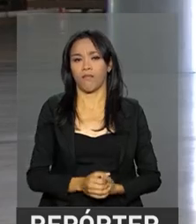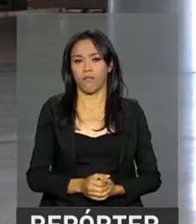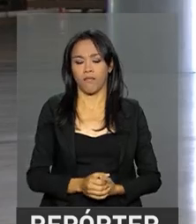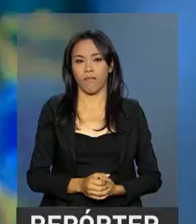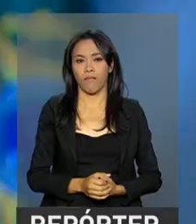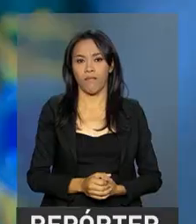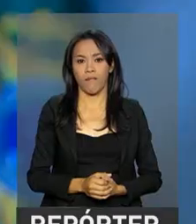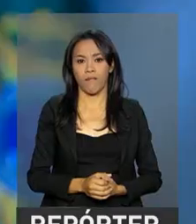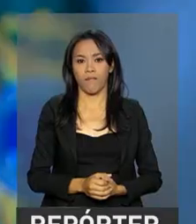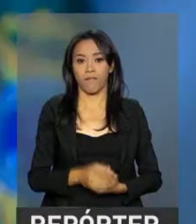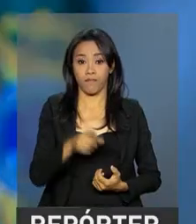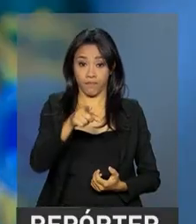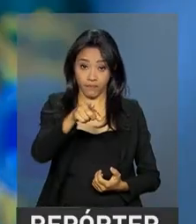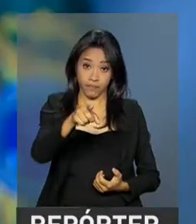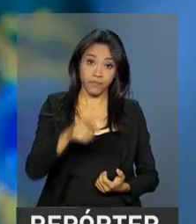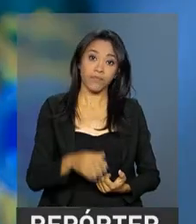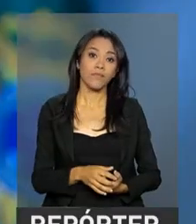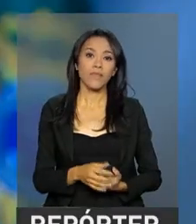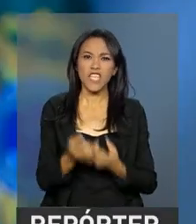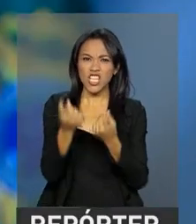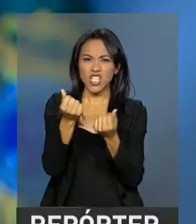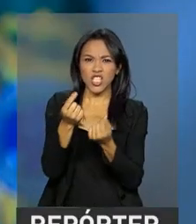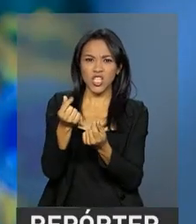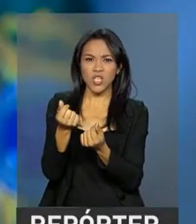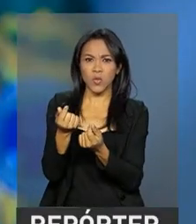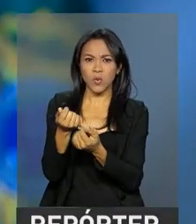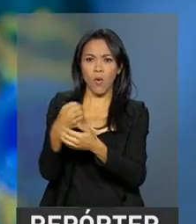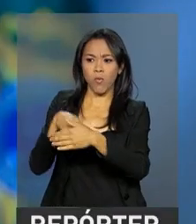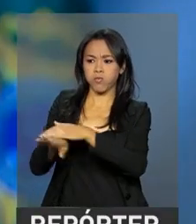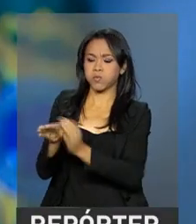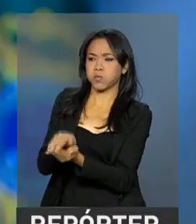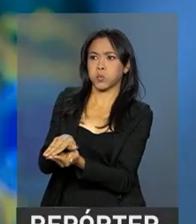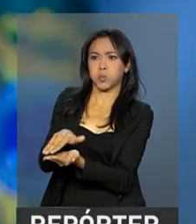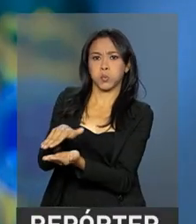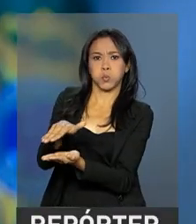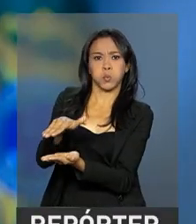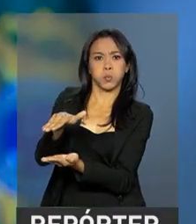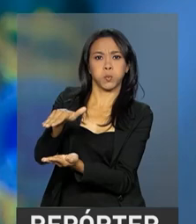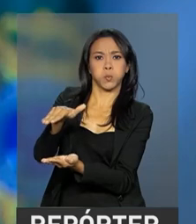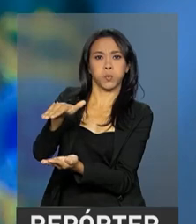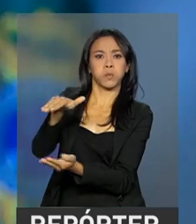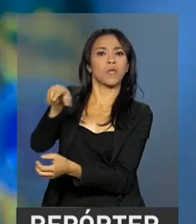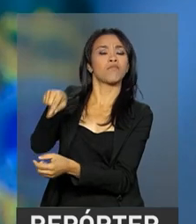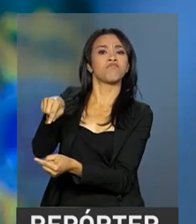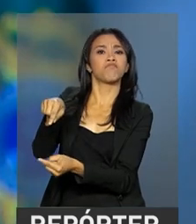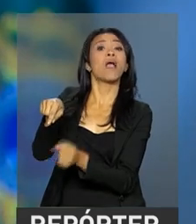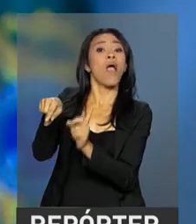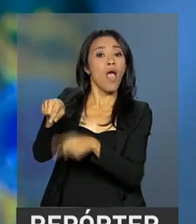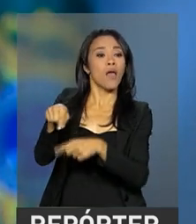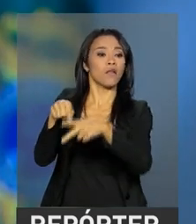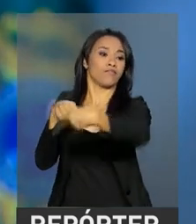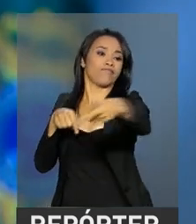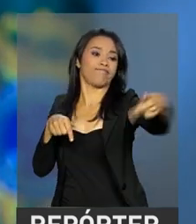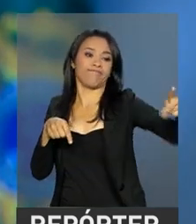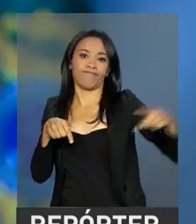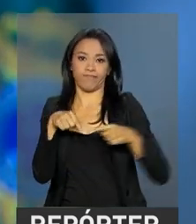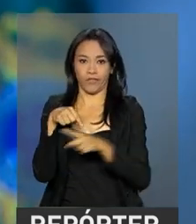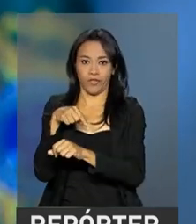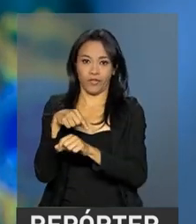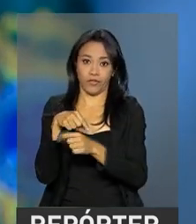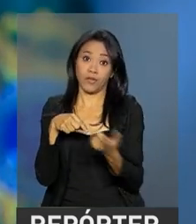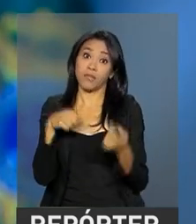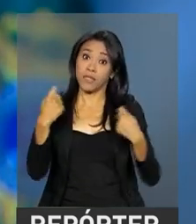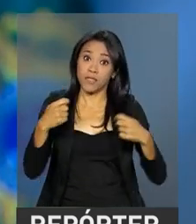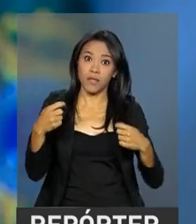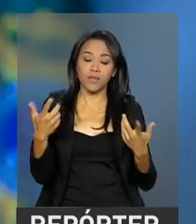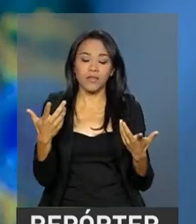ver ficava aquele dinheirão parado um dinheiro que era do trabalhador brasileiro tem hora que a gente tem que